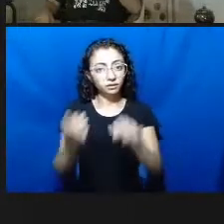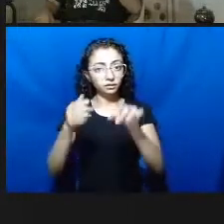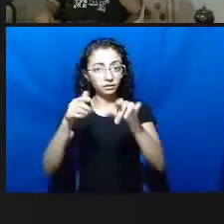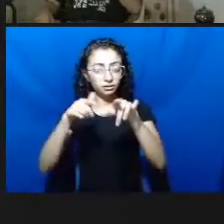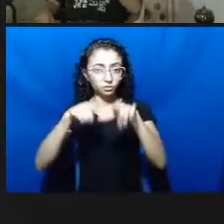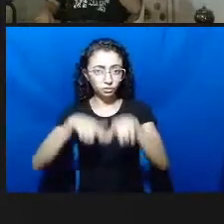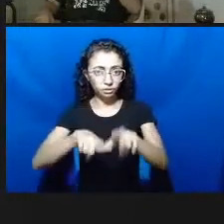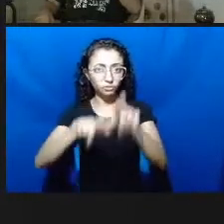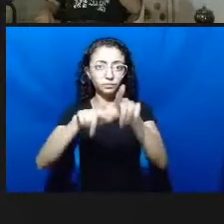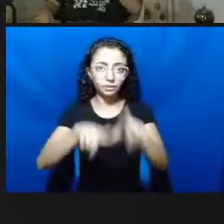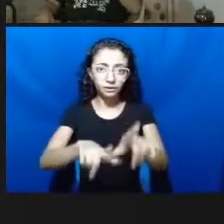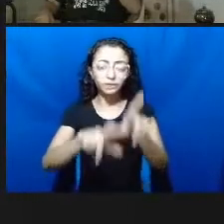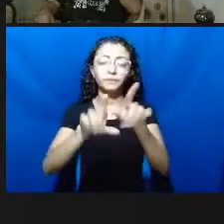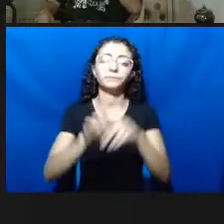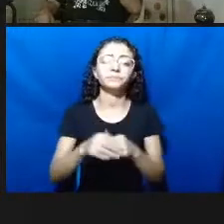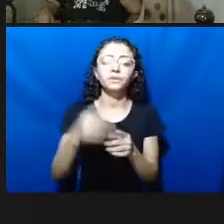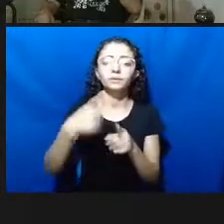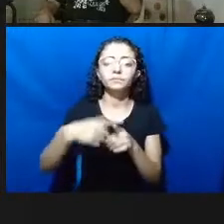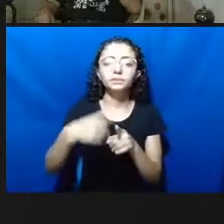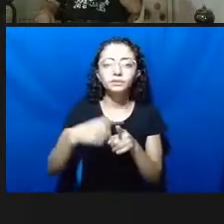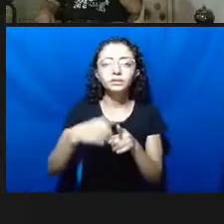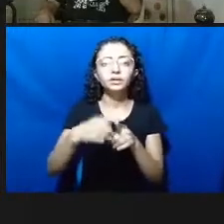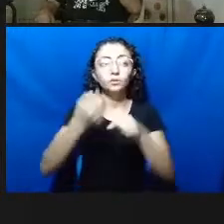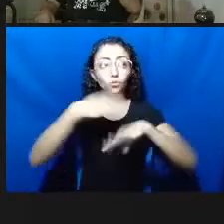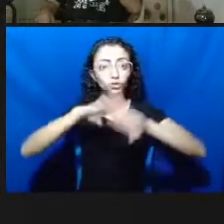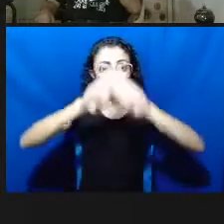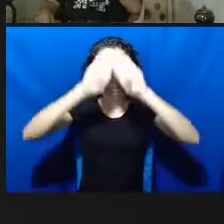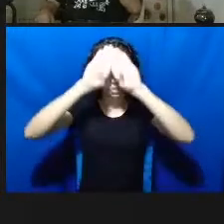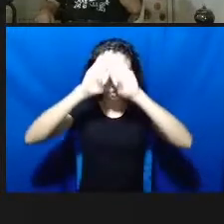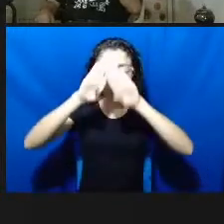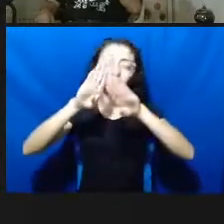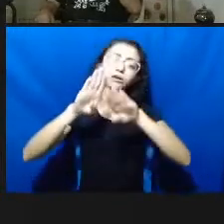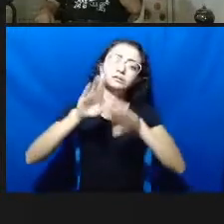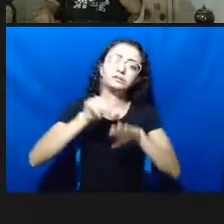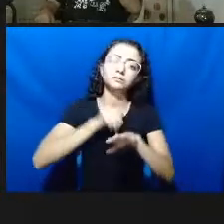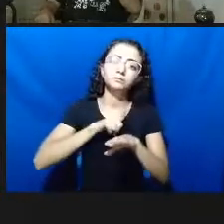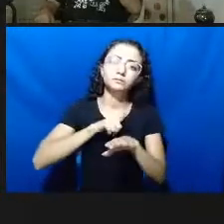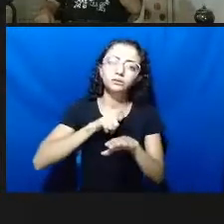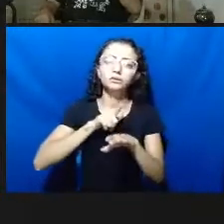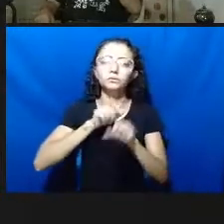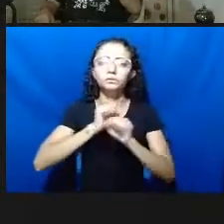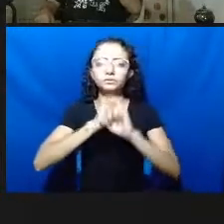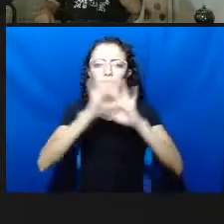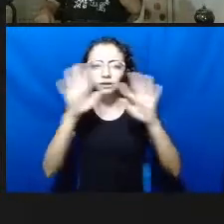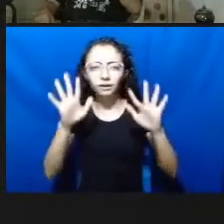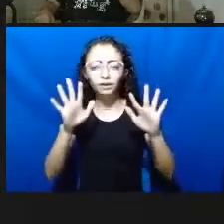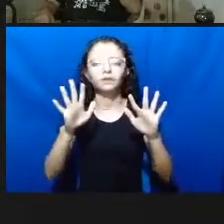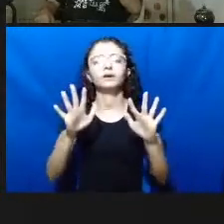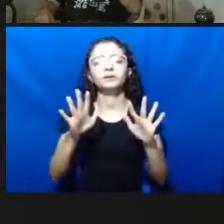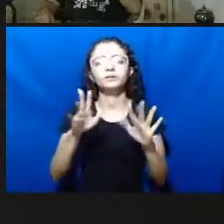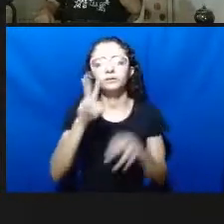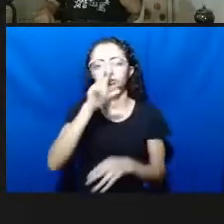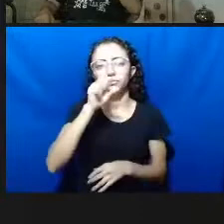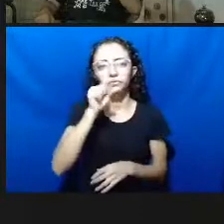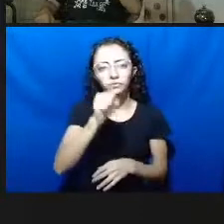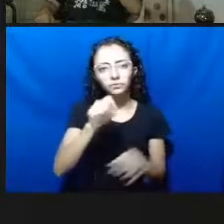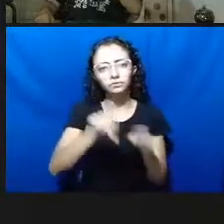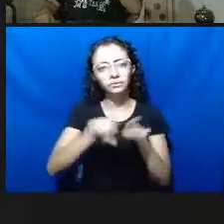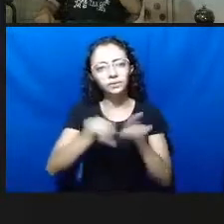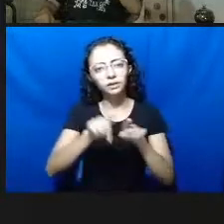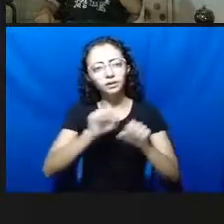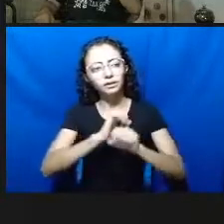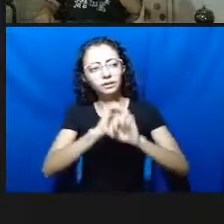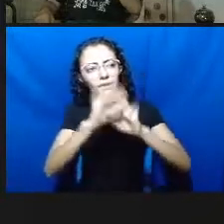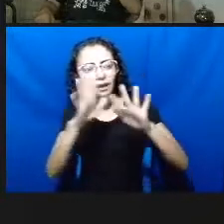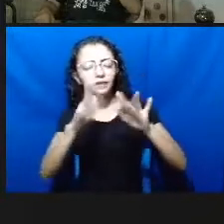sua sapiência, da sua inteligência, do seu esclarecimento. Então é um trabalho meio que esclarecedor também, é um trabalho